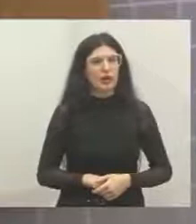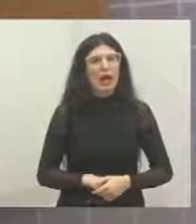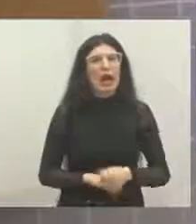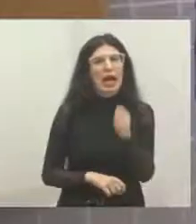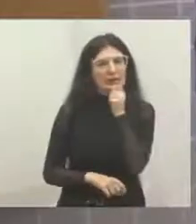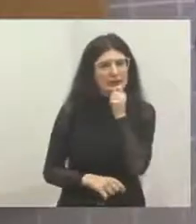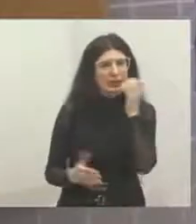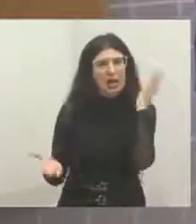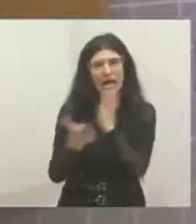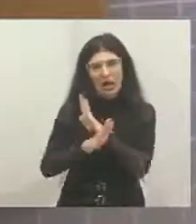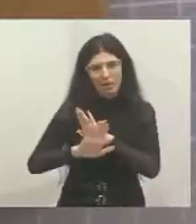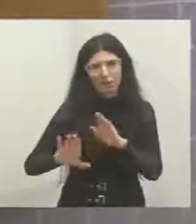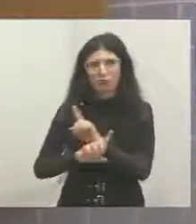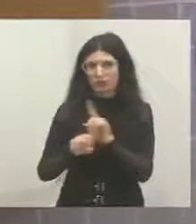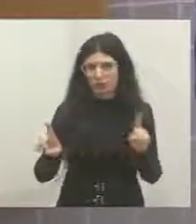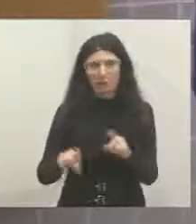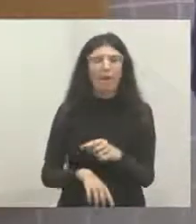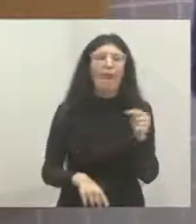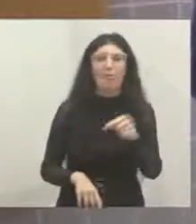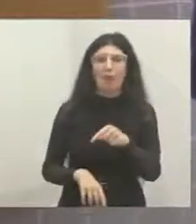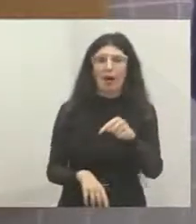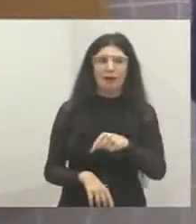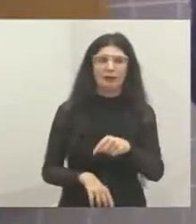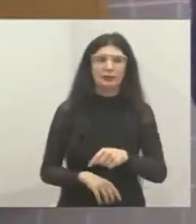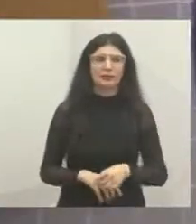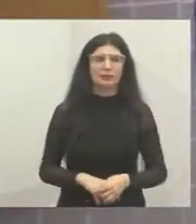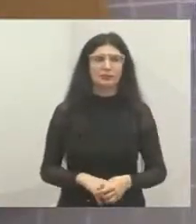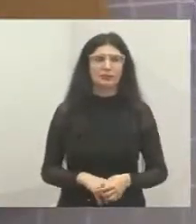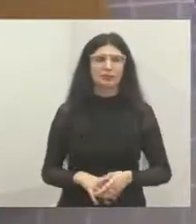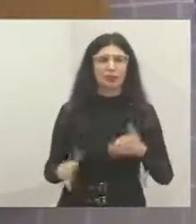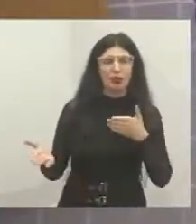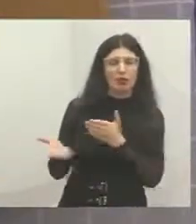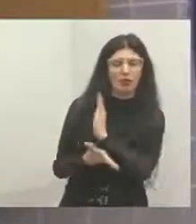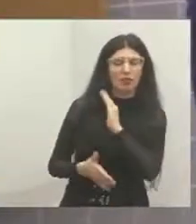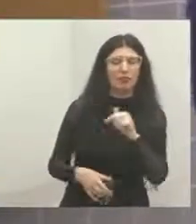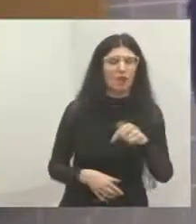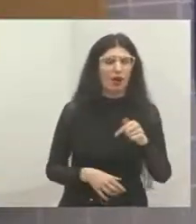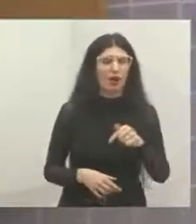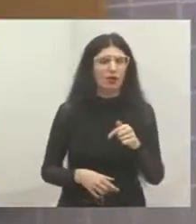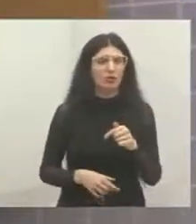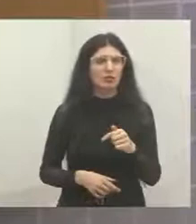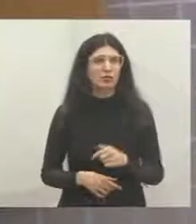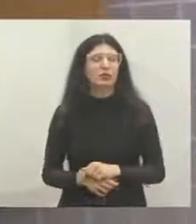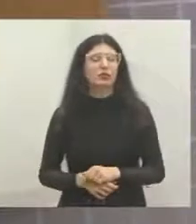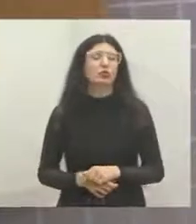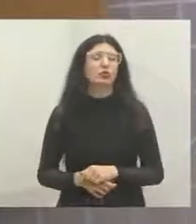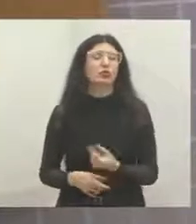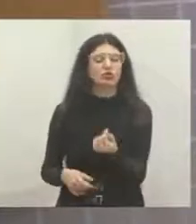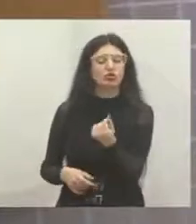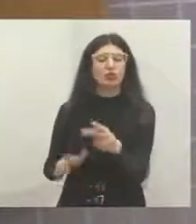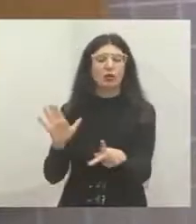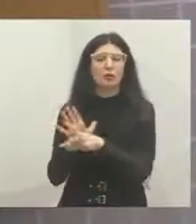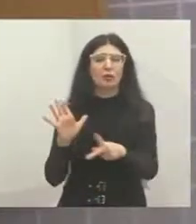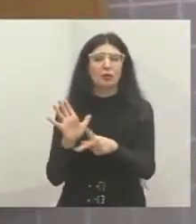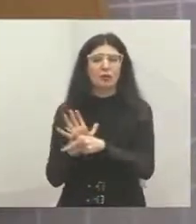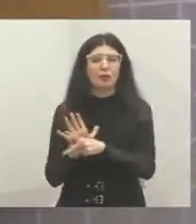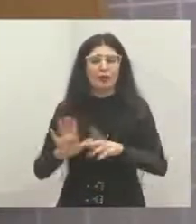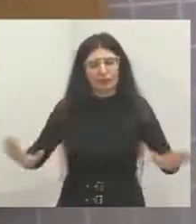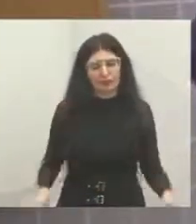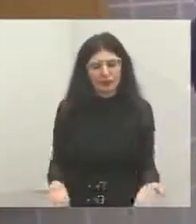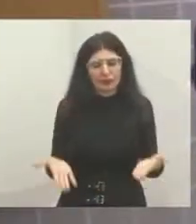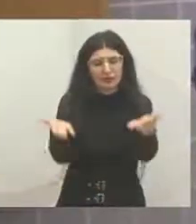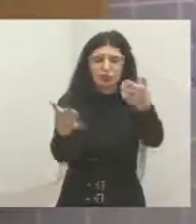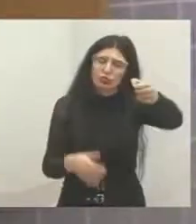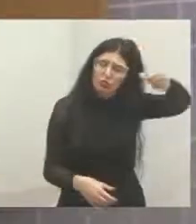finalizado. Vocês irão aqui aprovar esse orçamento ainda, Então, inicialmente,